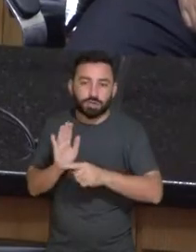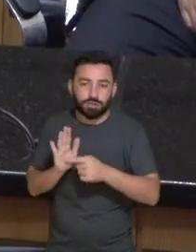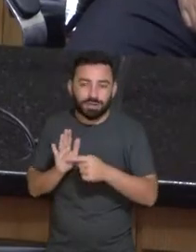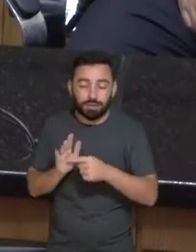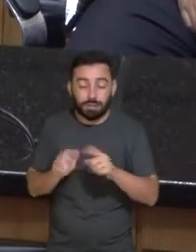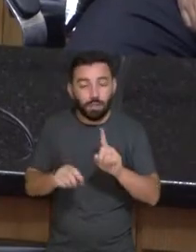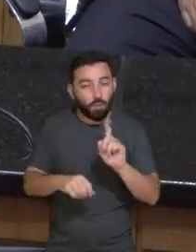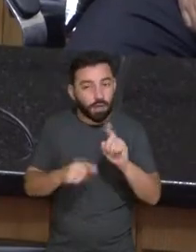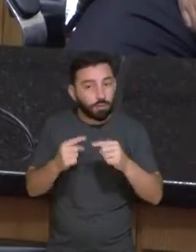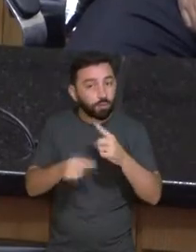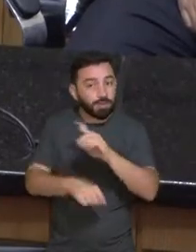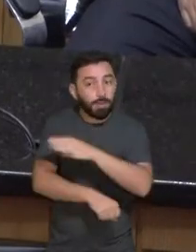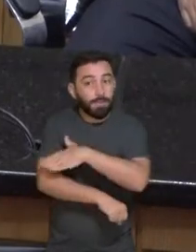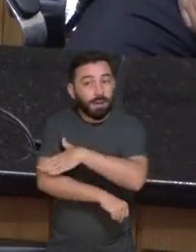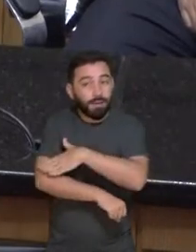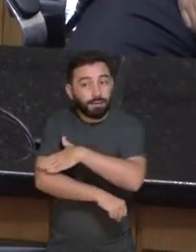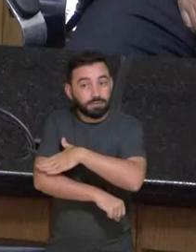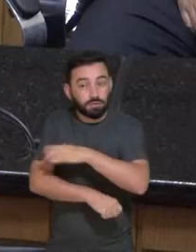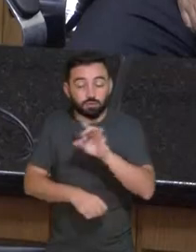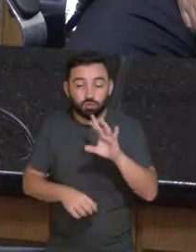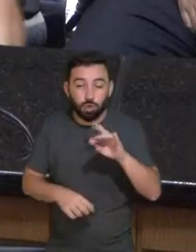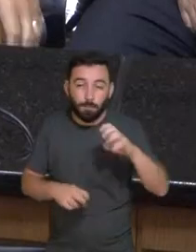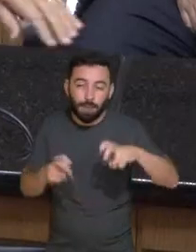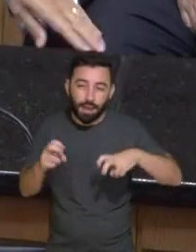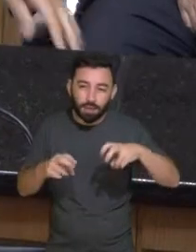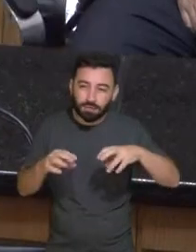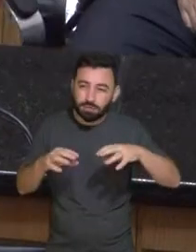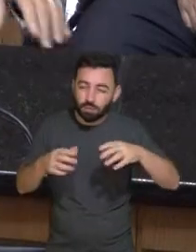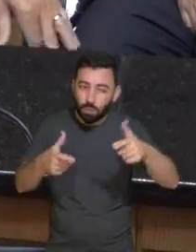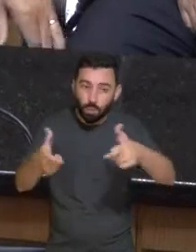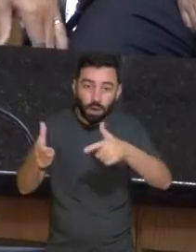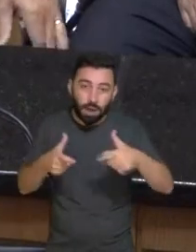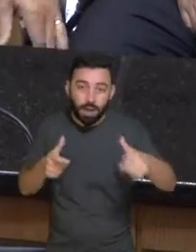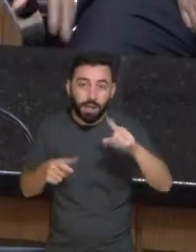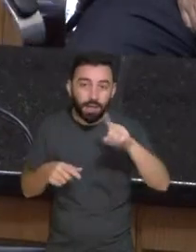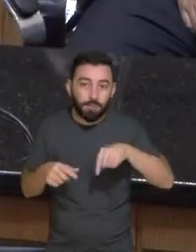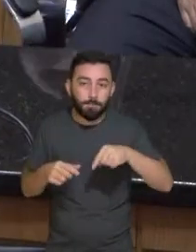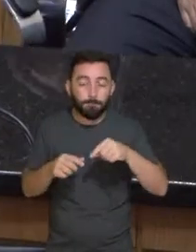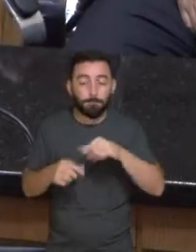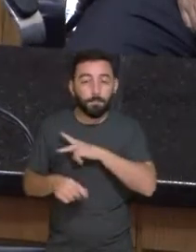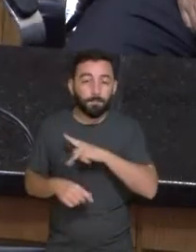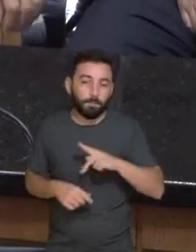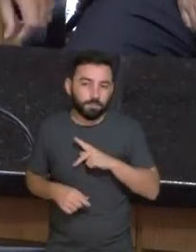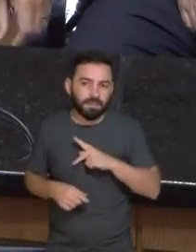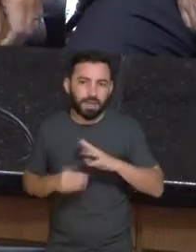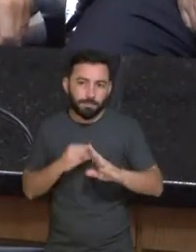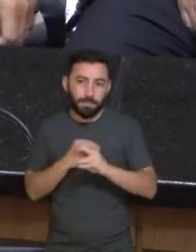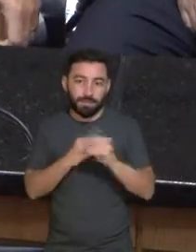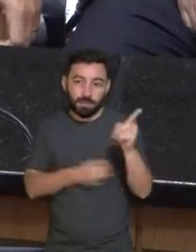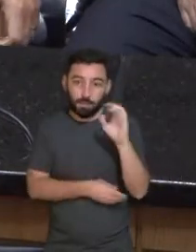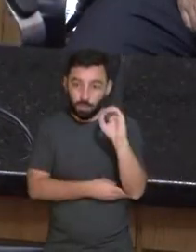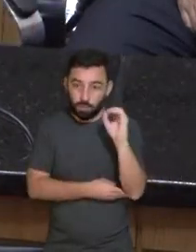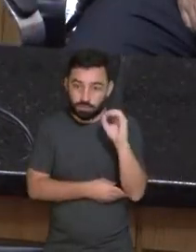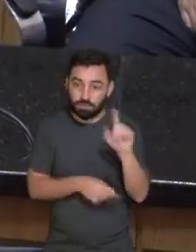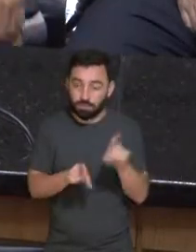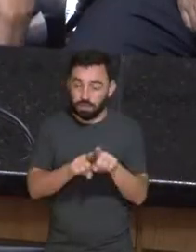praças, é apenas parques públicos. E a emenda do deputado Oscar Gutz, eu acho boa, é que